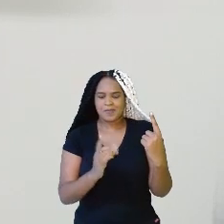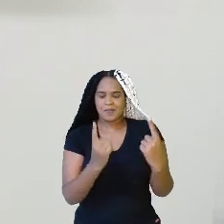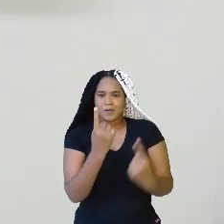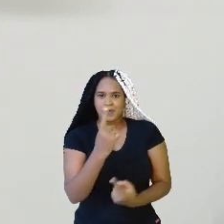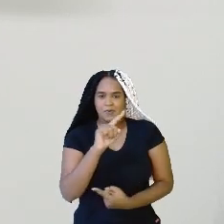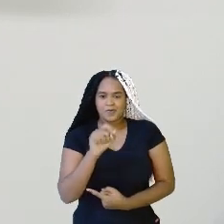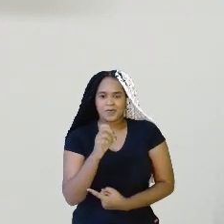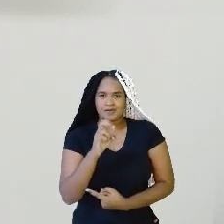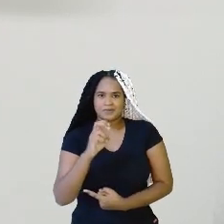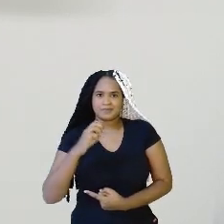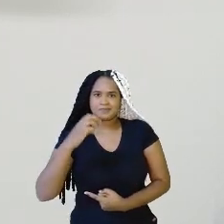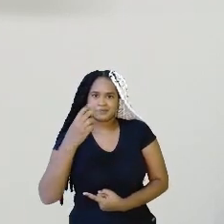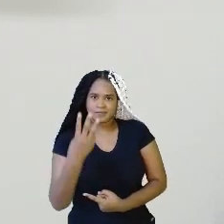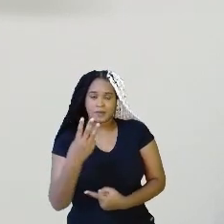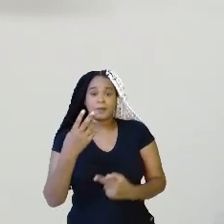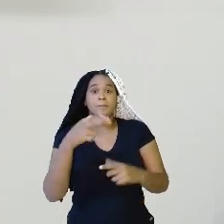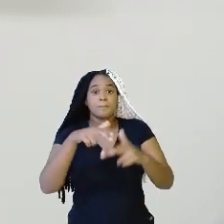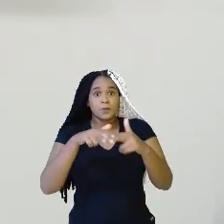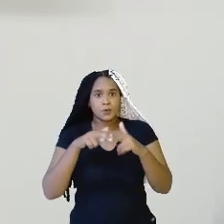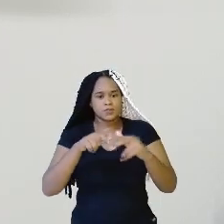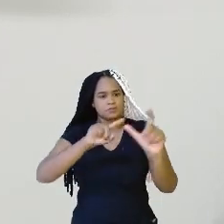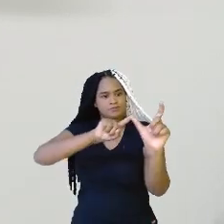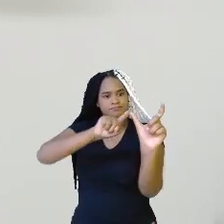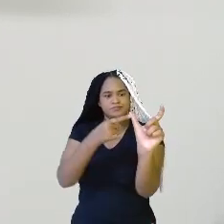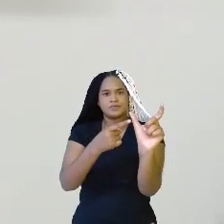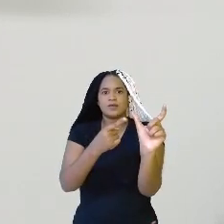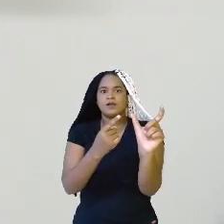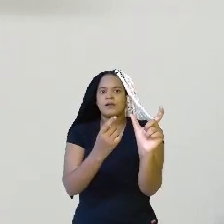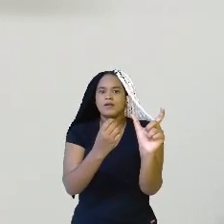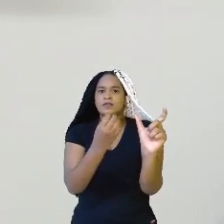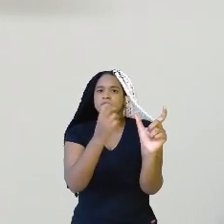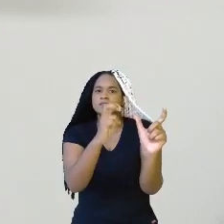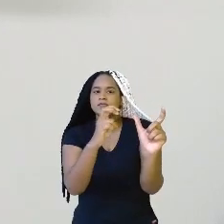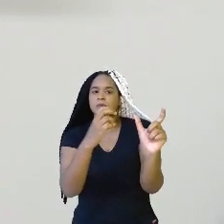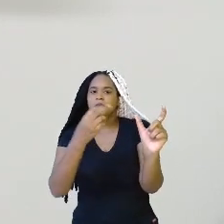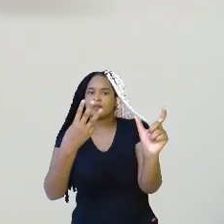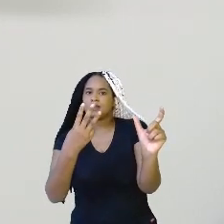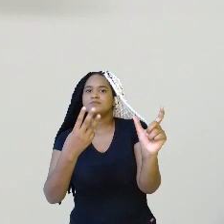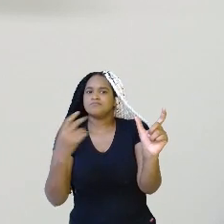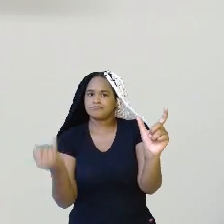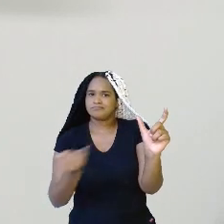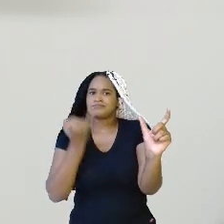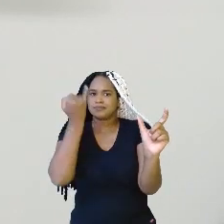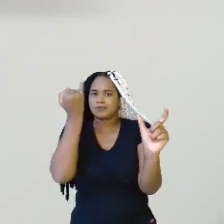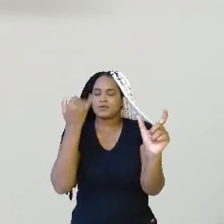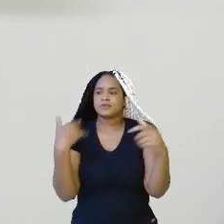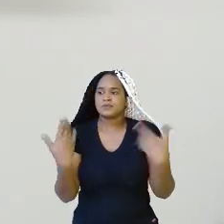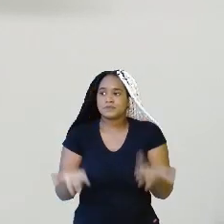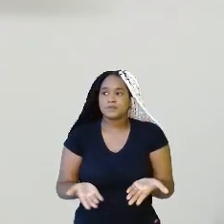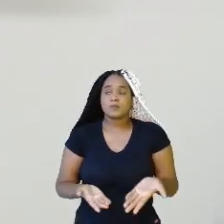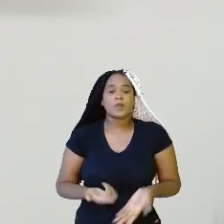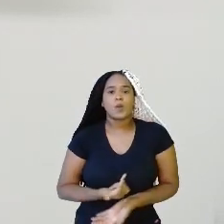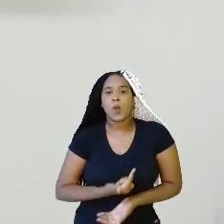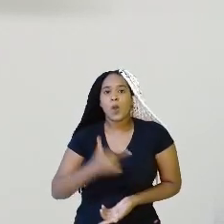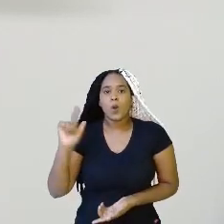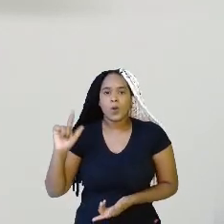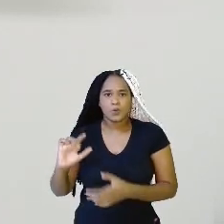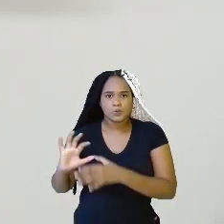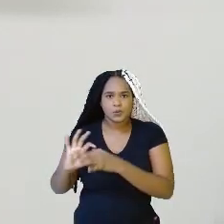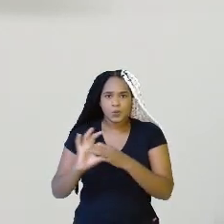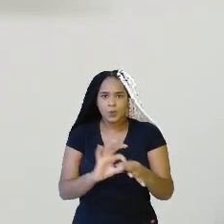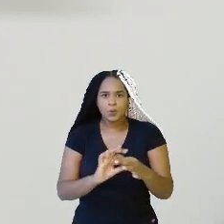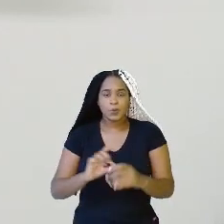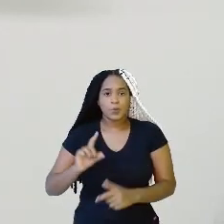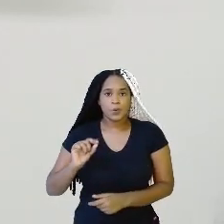que os decimais fazem toda a diferença. Beleza? Vamos lá. Aqui eu também tenho outra situação, que